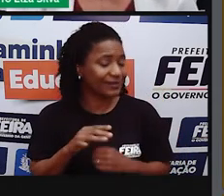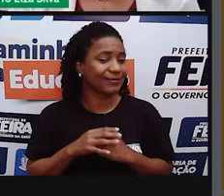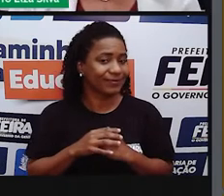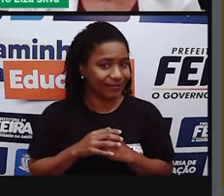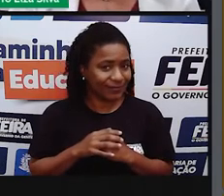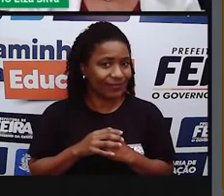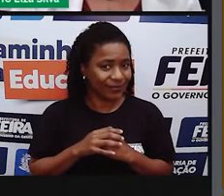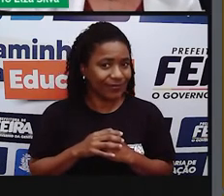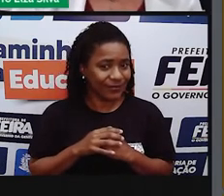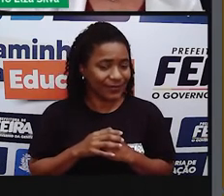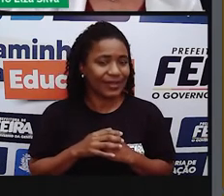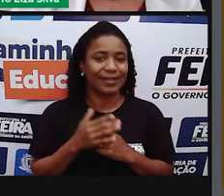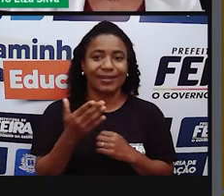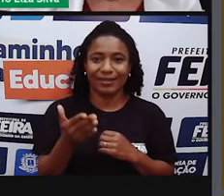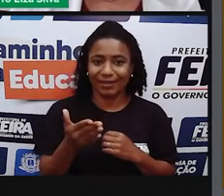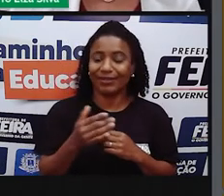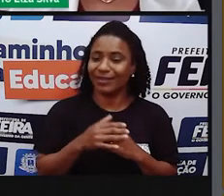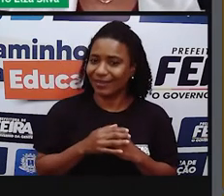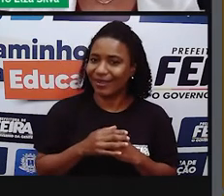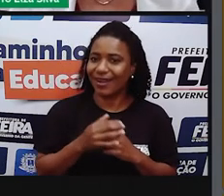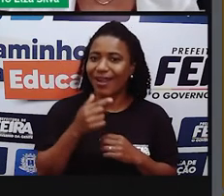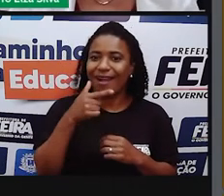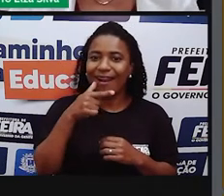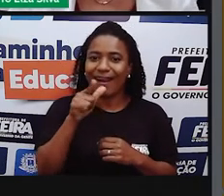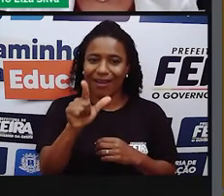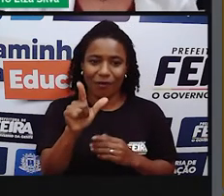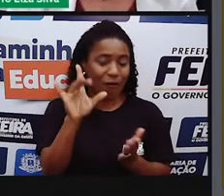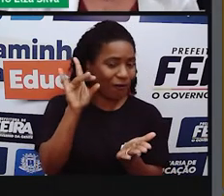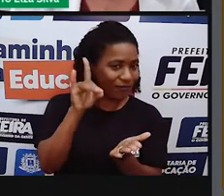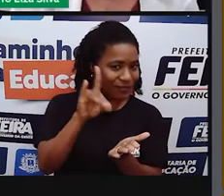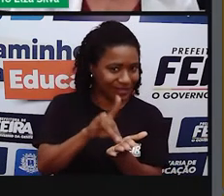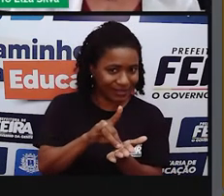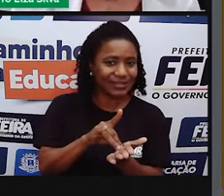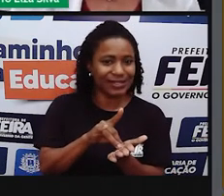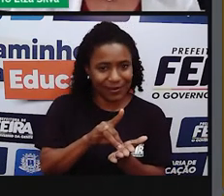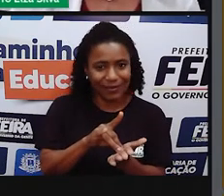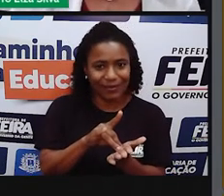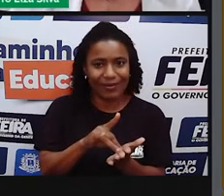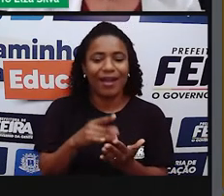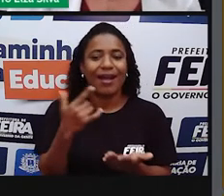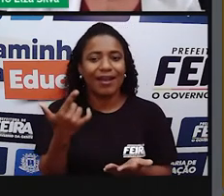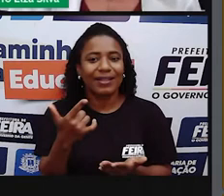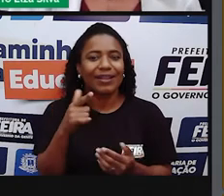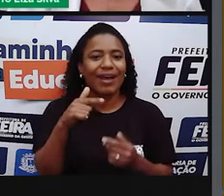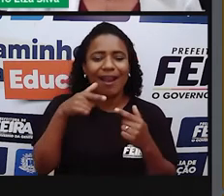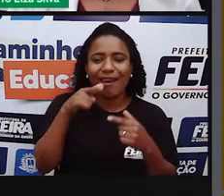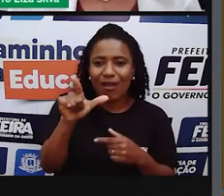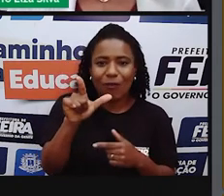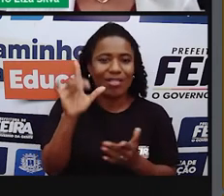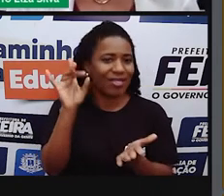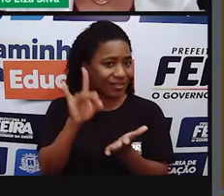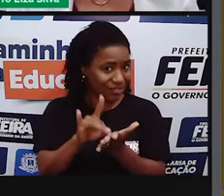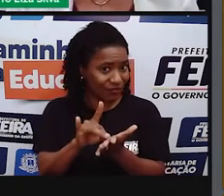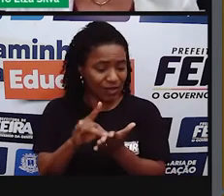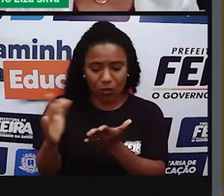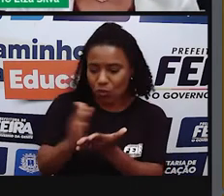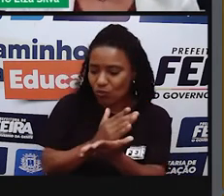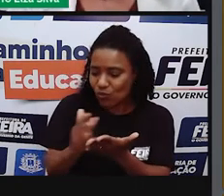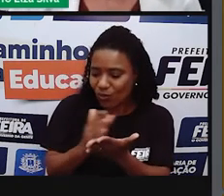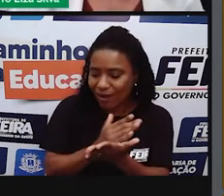desta língua ser considerada oficialmente como língua nativa, em muitos lugares da